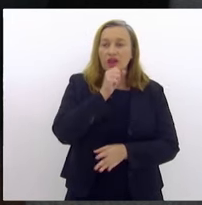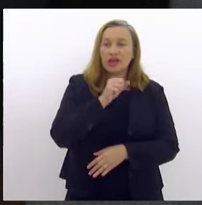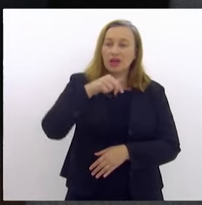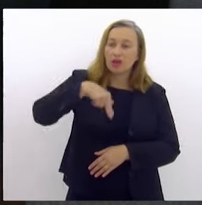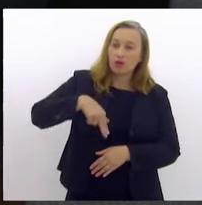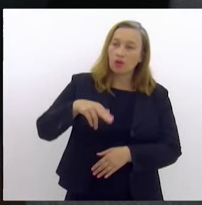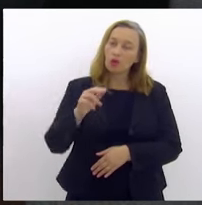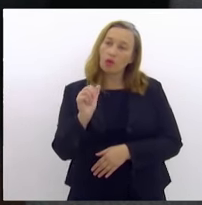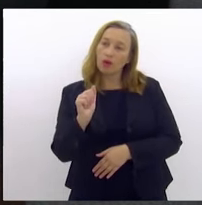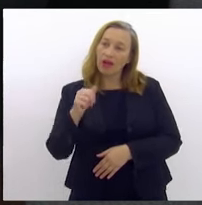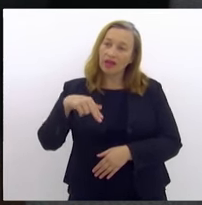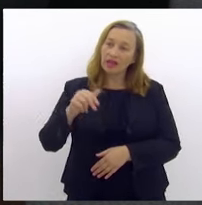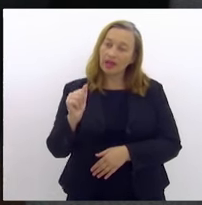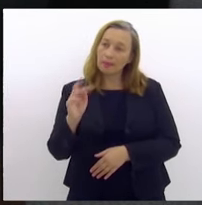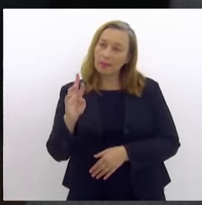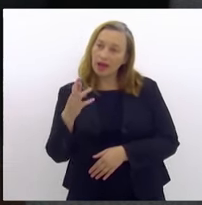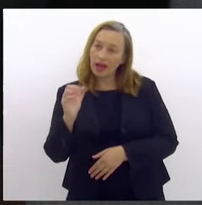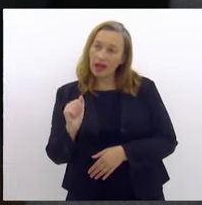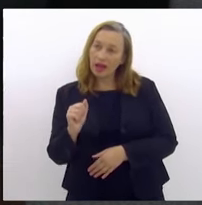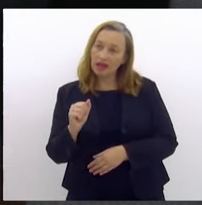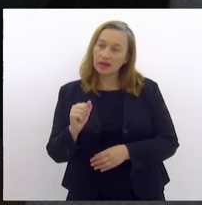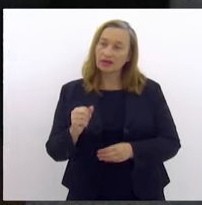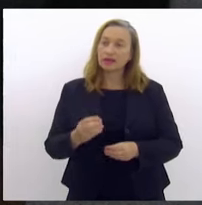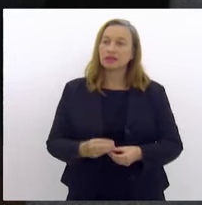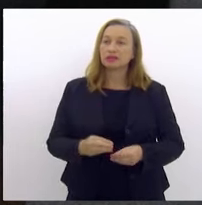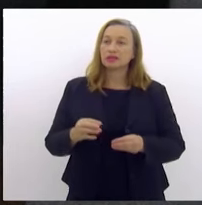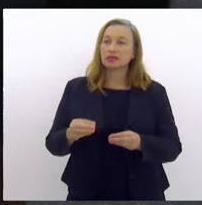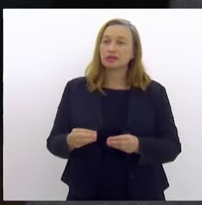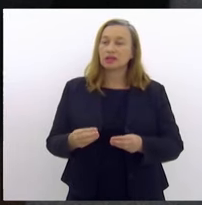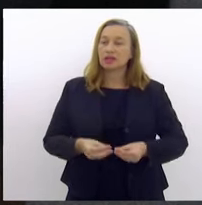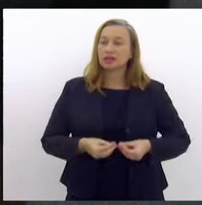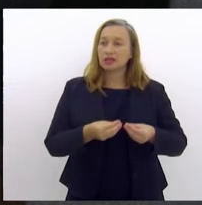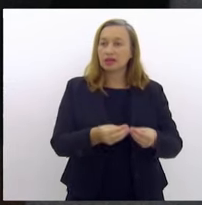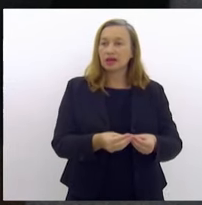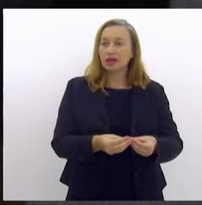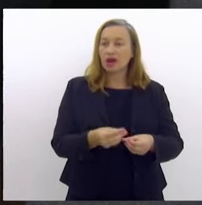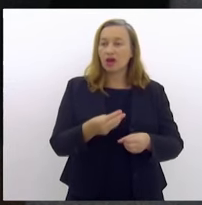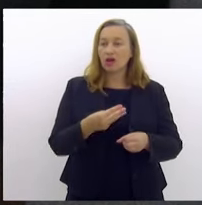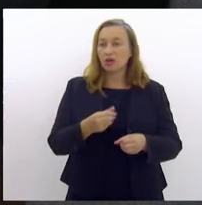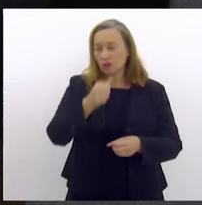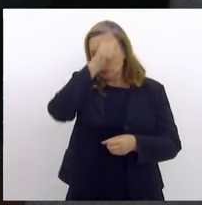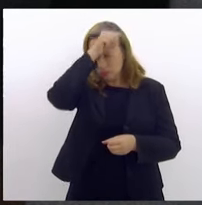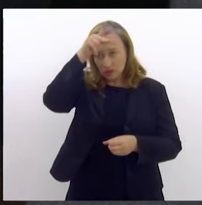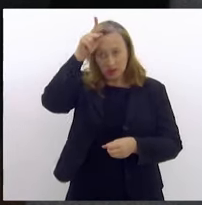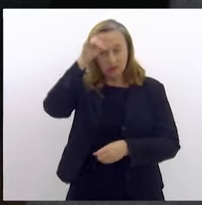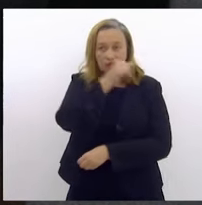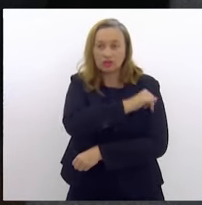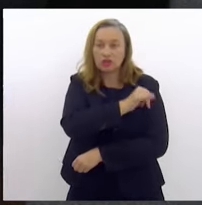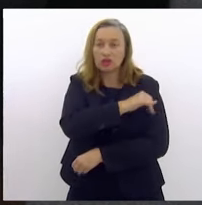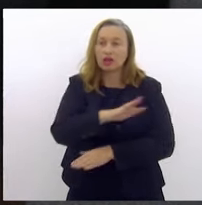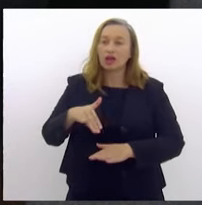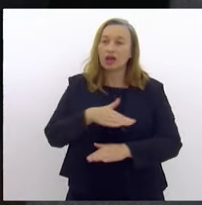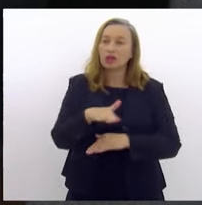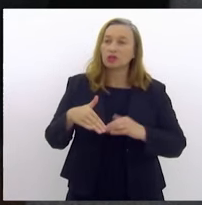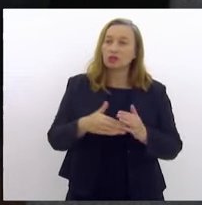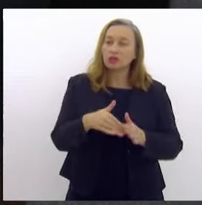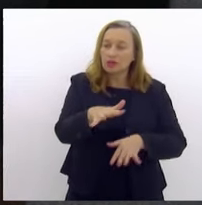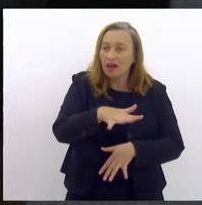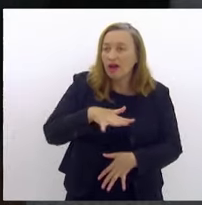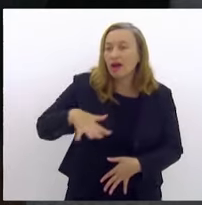da antiga Guanabara e passaram à posse do município do Rio de Janeiro. É praticamente toda a região, senhor presidente,